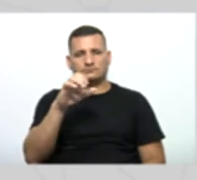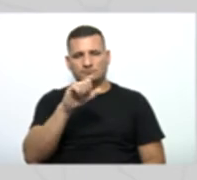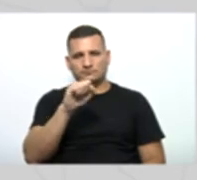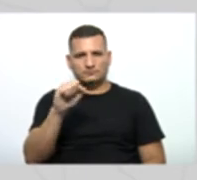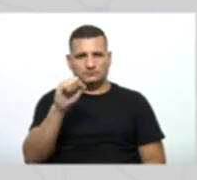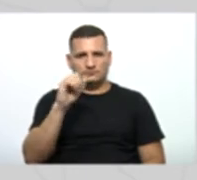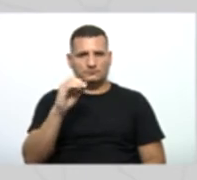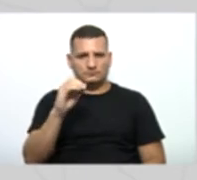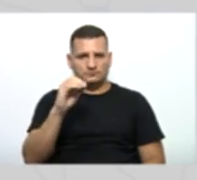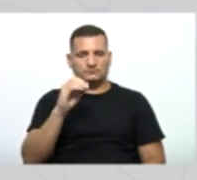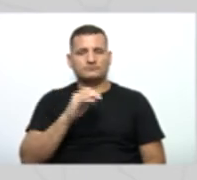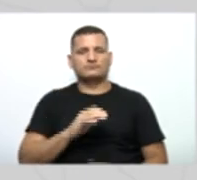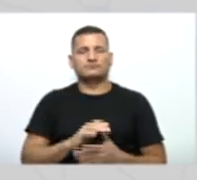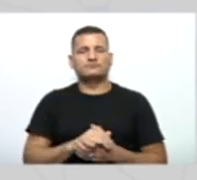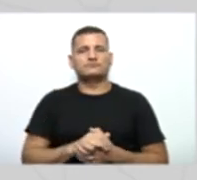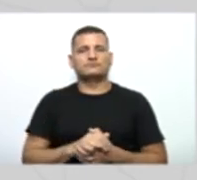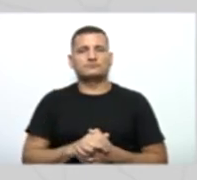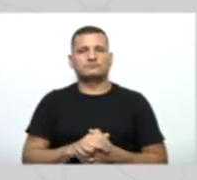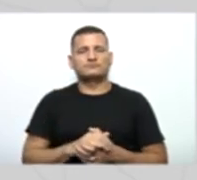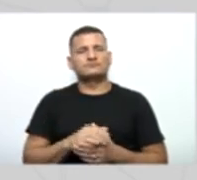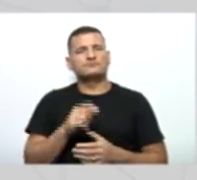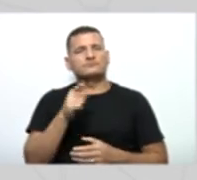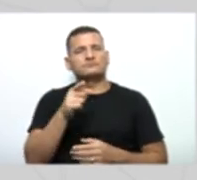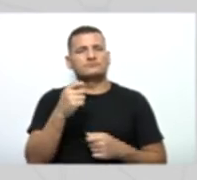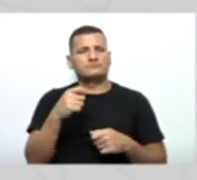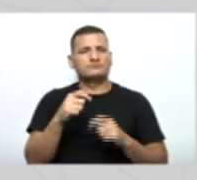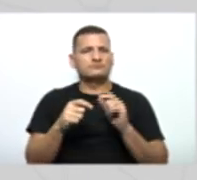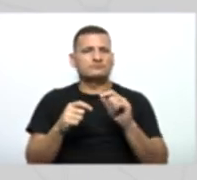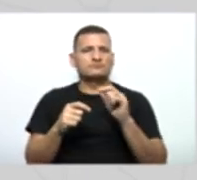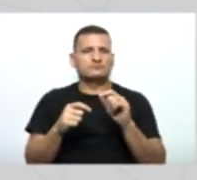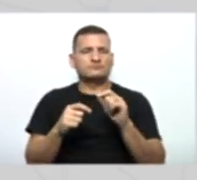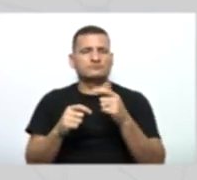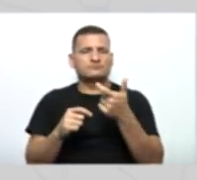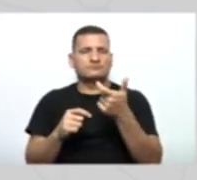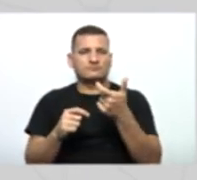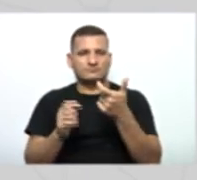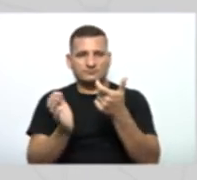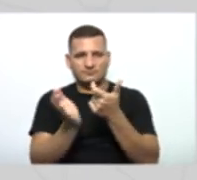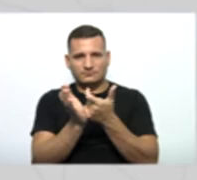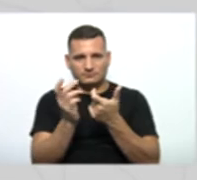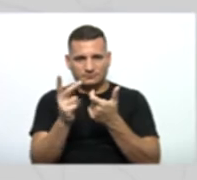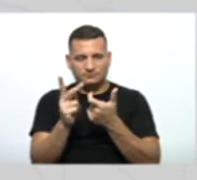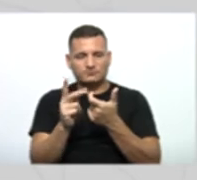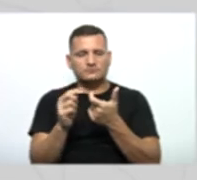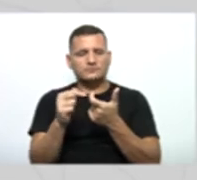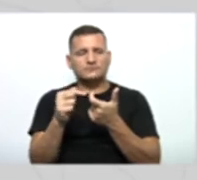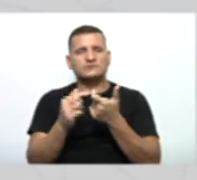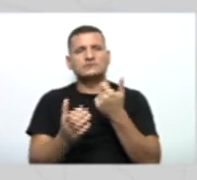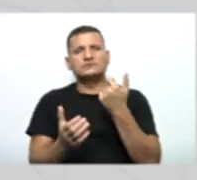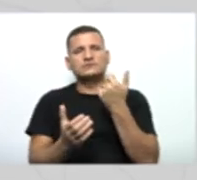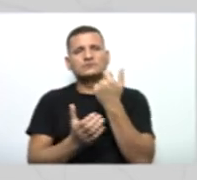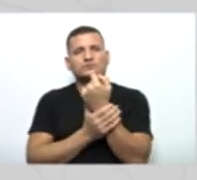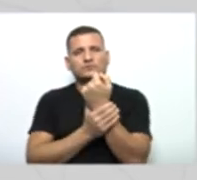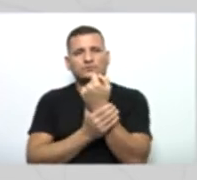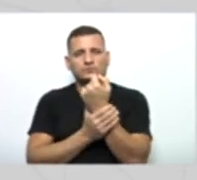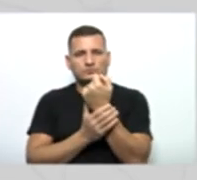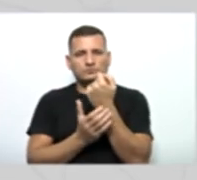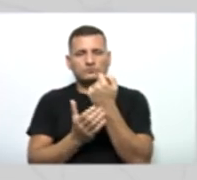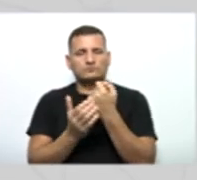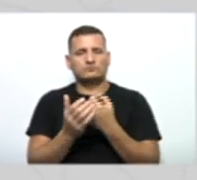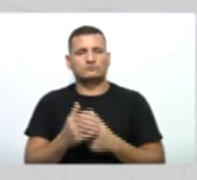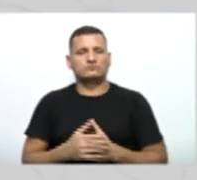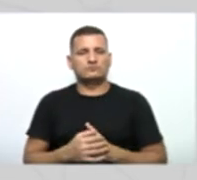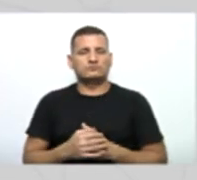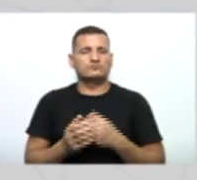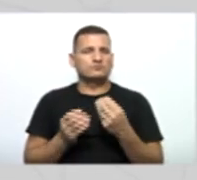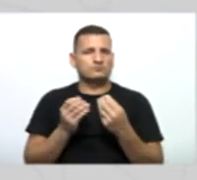uma certa segurança diante dos dados da sua classe, diante dos atributos, das informações que você está criando na sua classe.